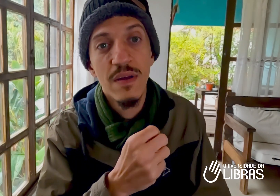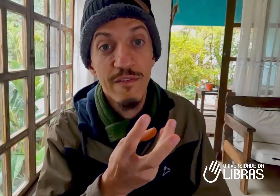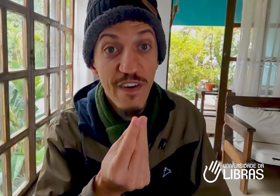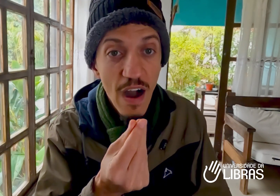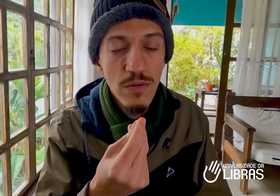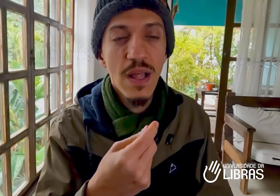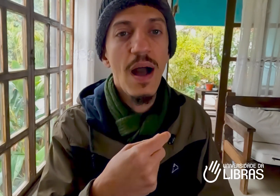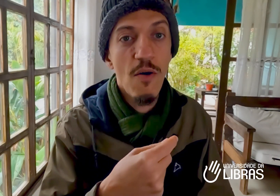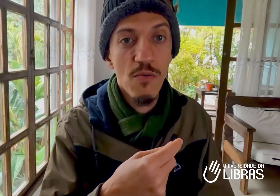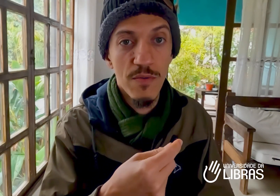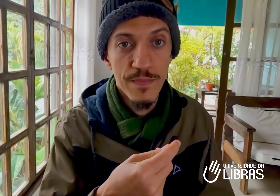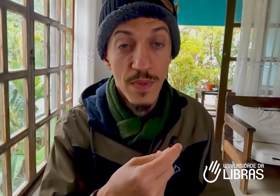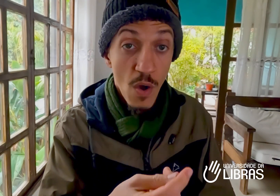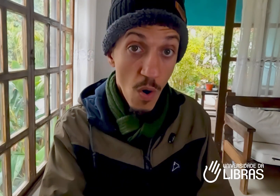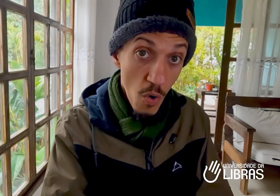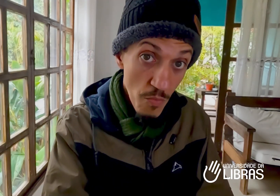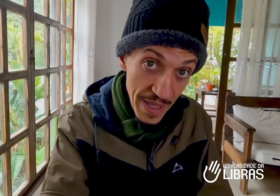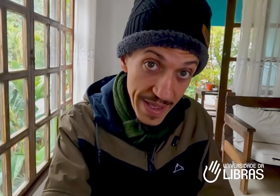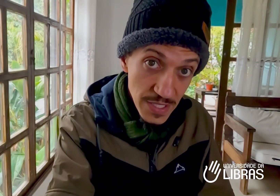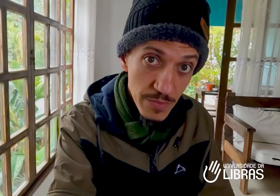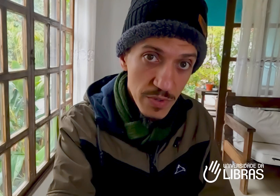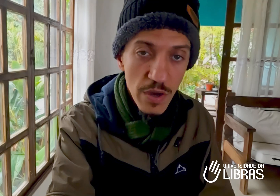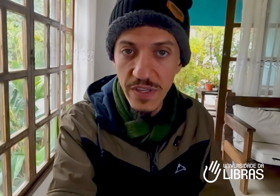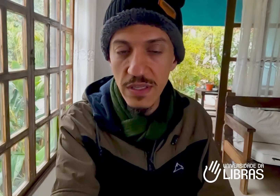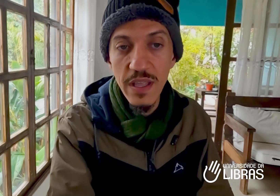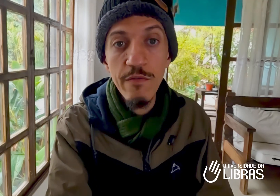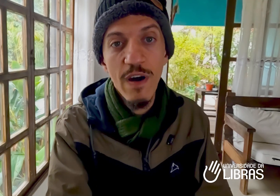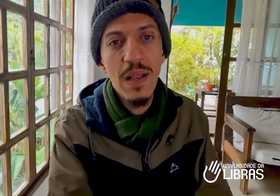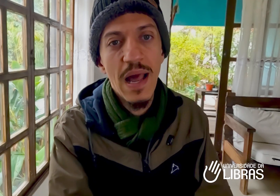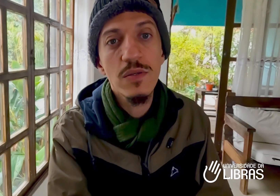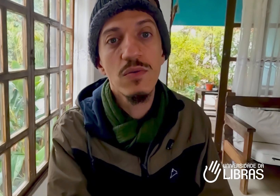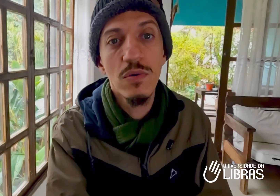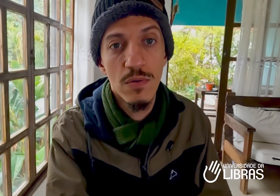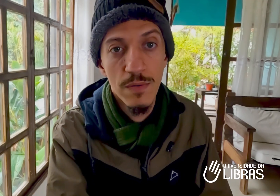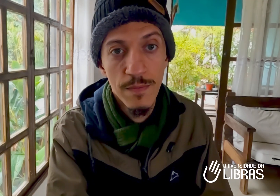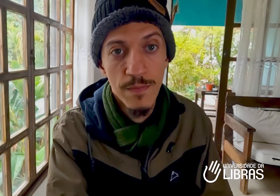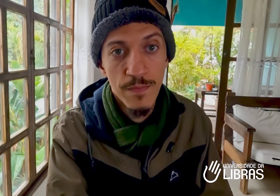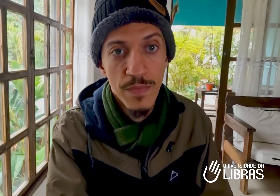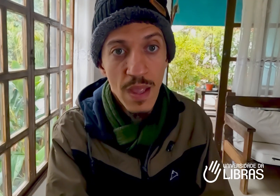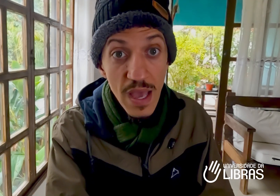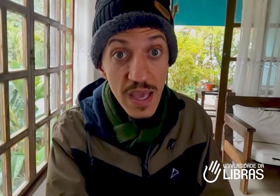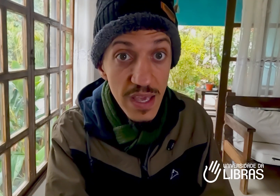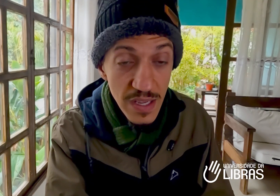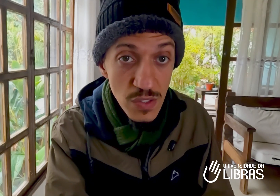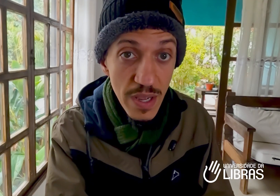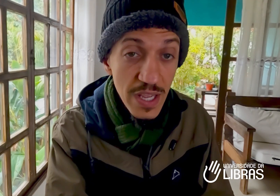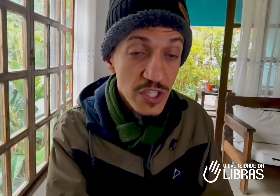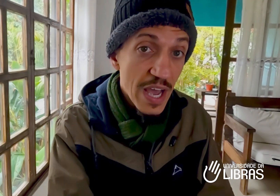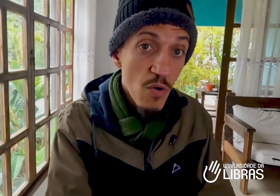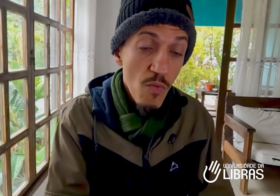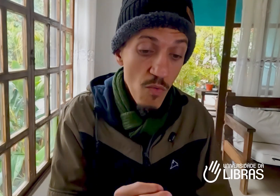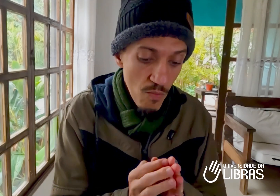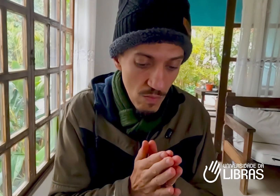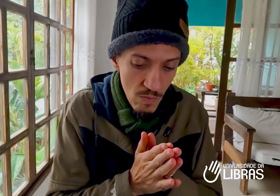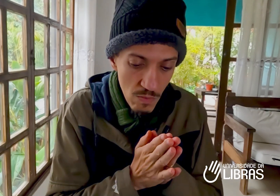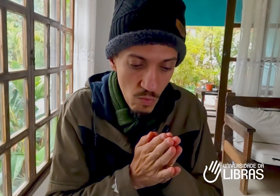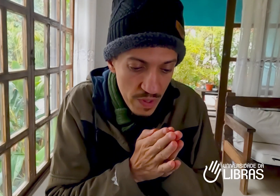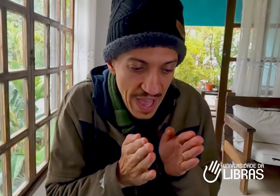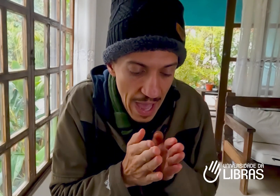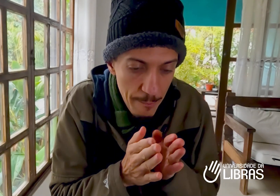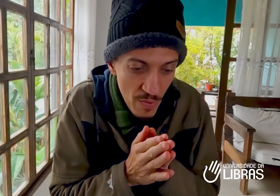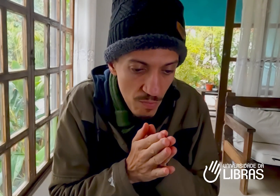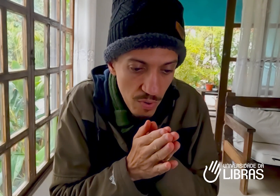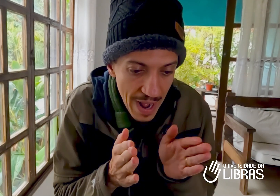acontecendo. Falta algo. Ou mesmo, talvez você tenha um familiar surdo. E isso aí gera